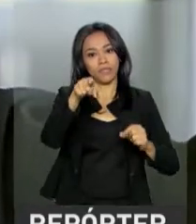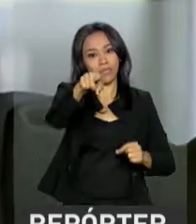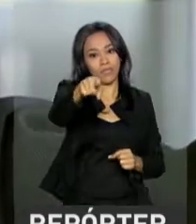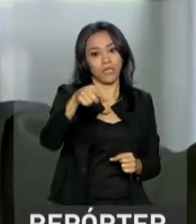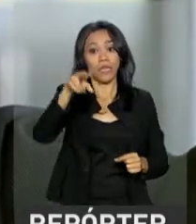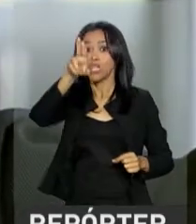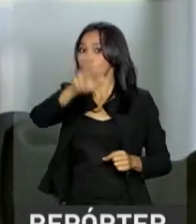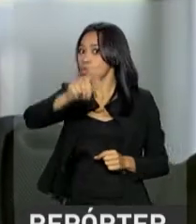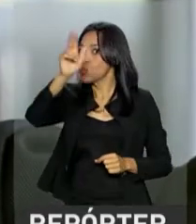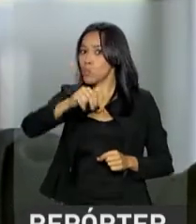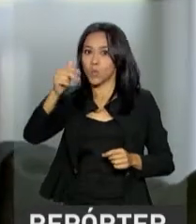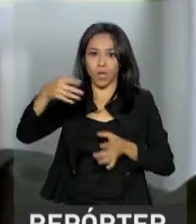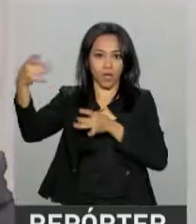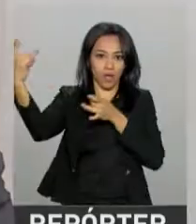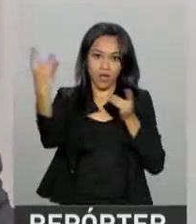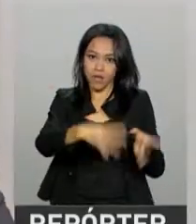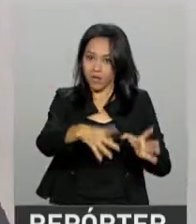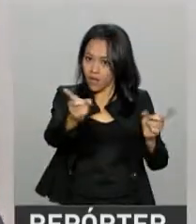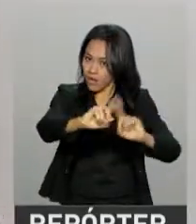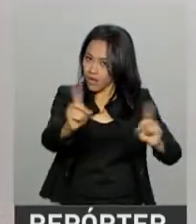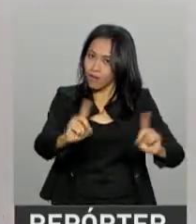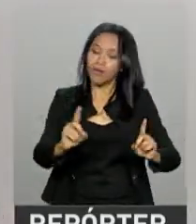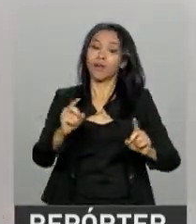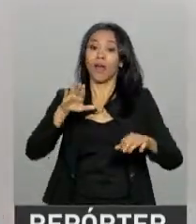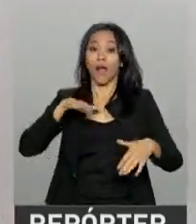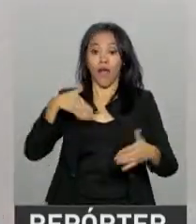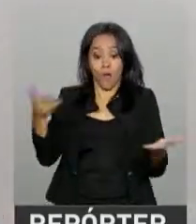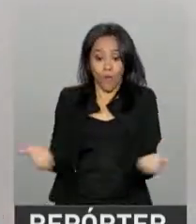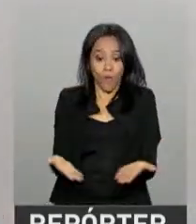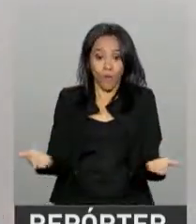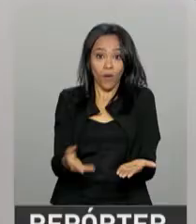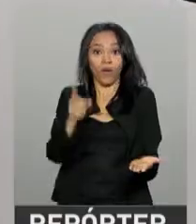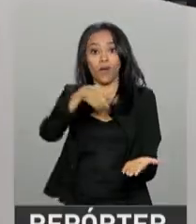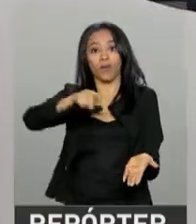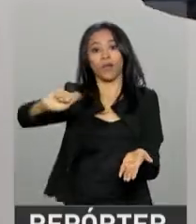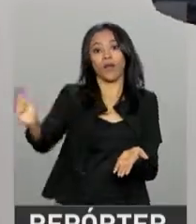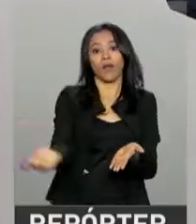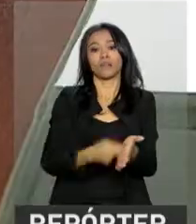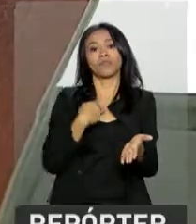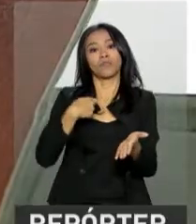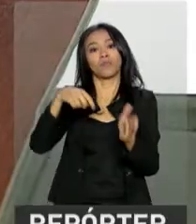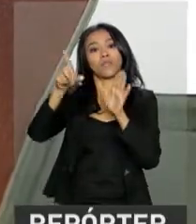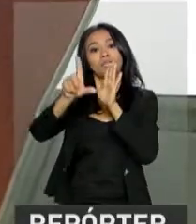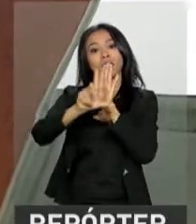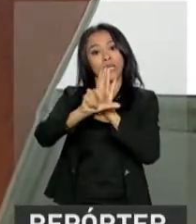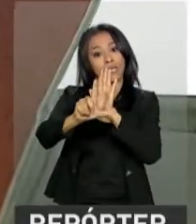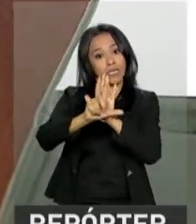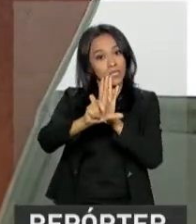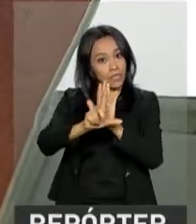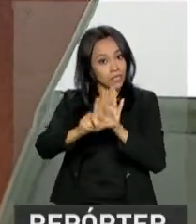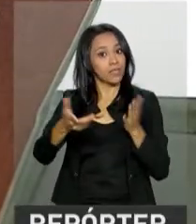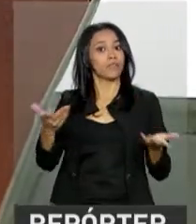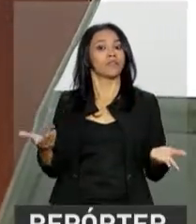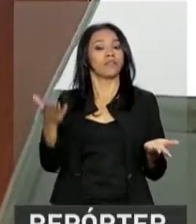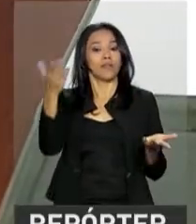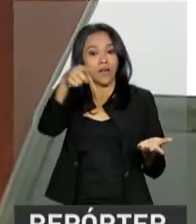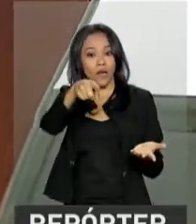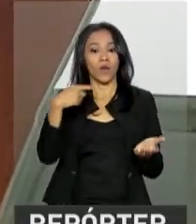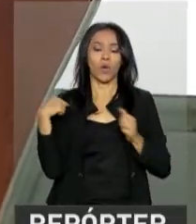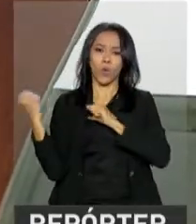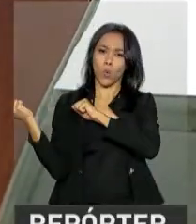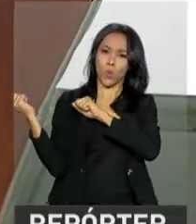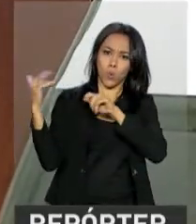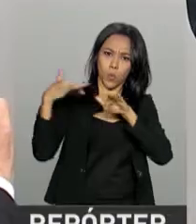nunca mais deixou a capital ea partir de agora com a sanção do presidente michel temer a imigração chinesa no brasil